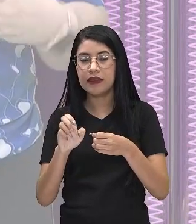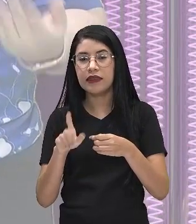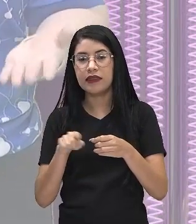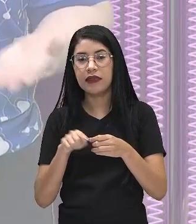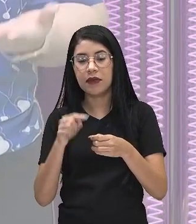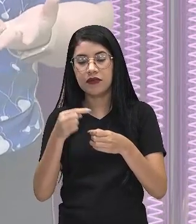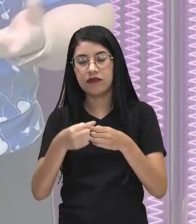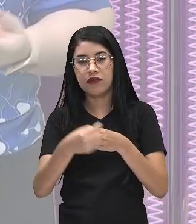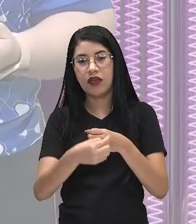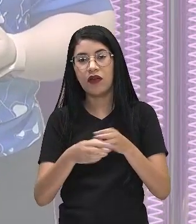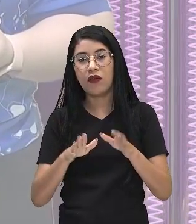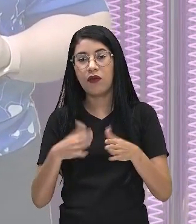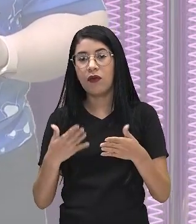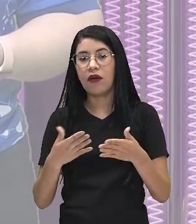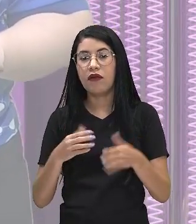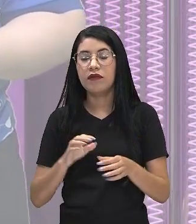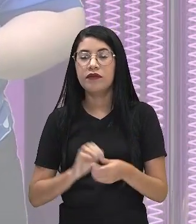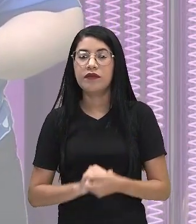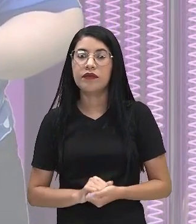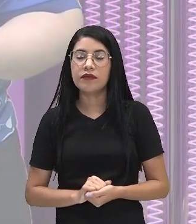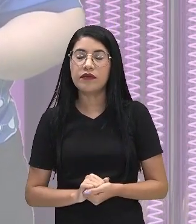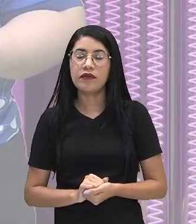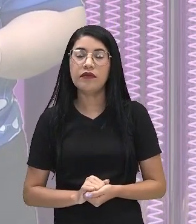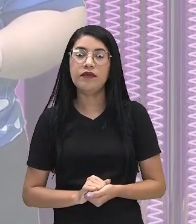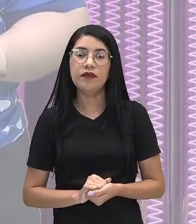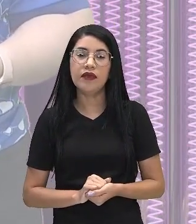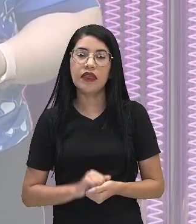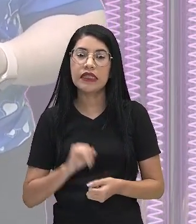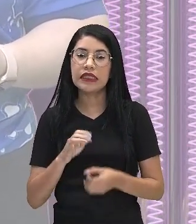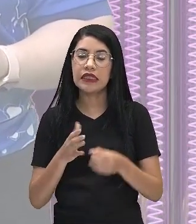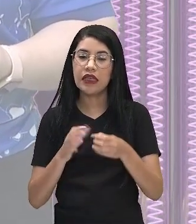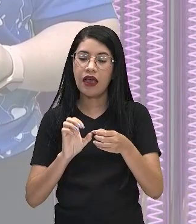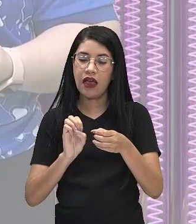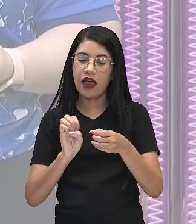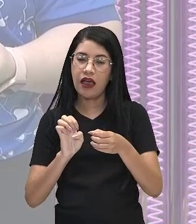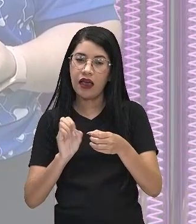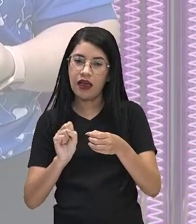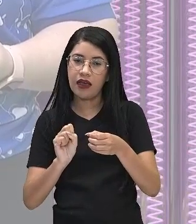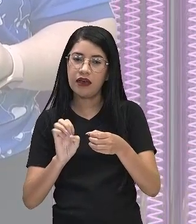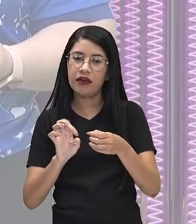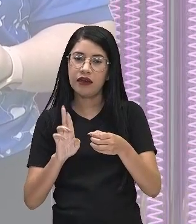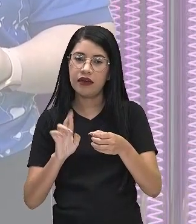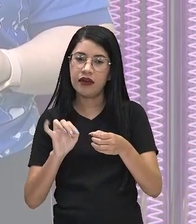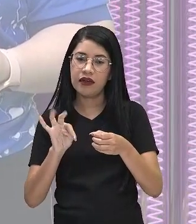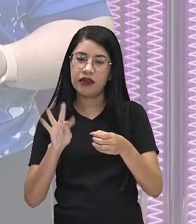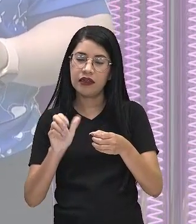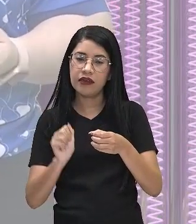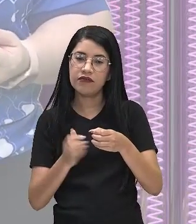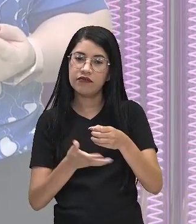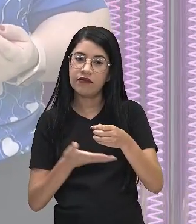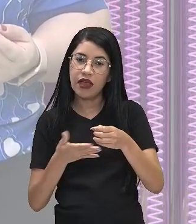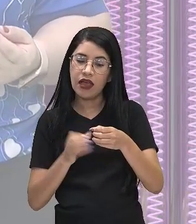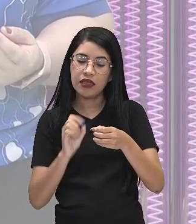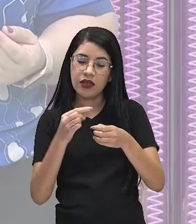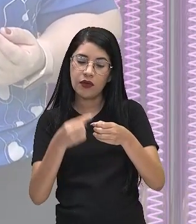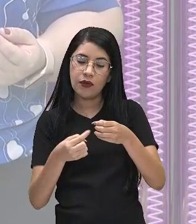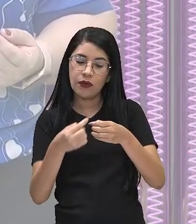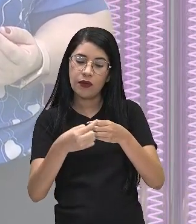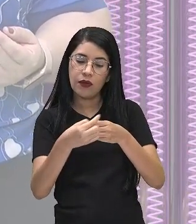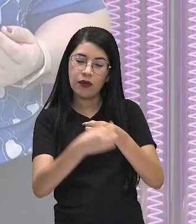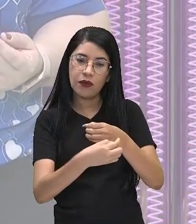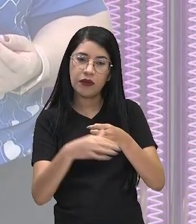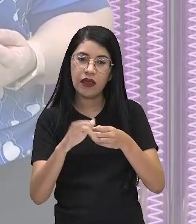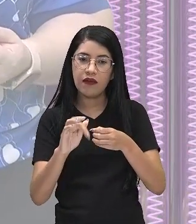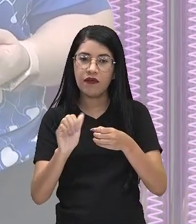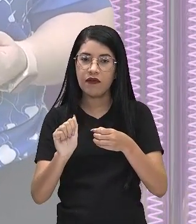identificar qual é a aresta, né? Se a gente está falando da aresta da base ou se a gente está falando dessa aresta aqui que é da própria face